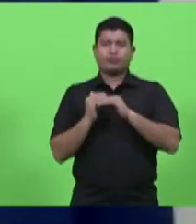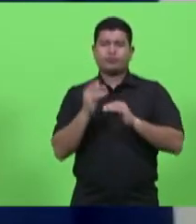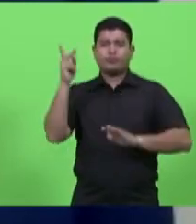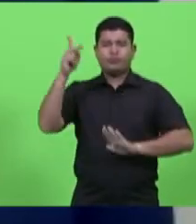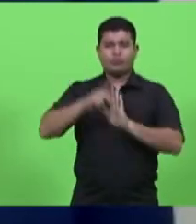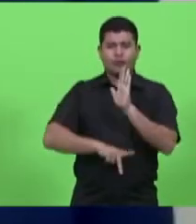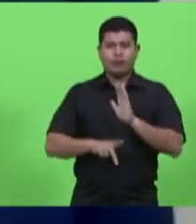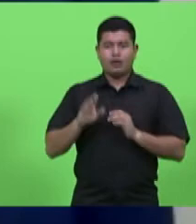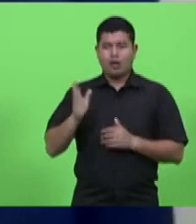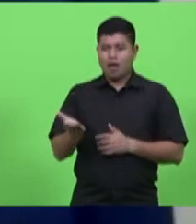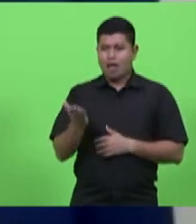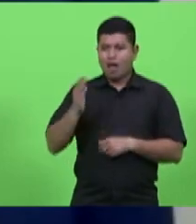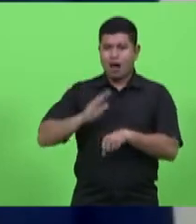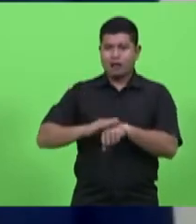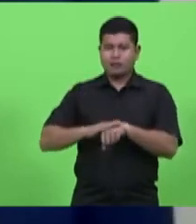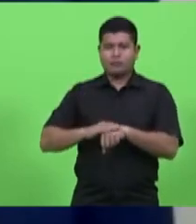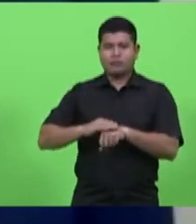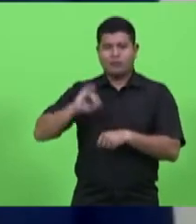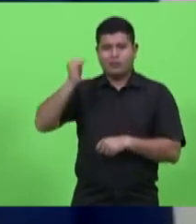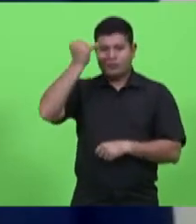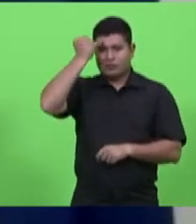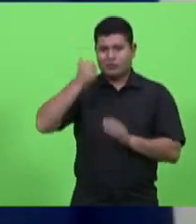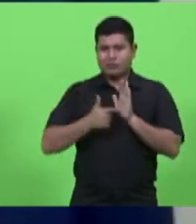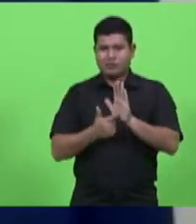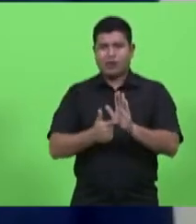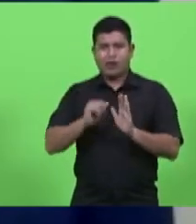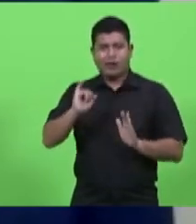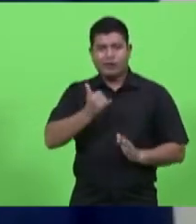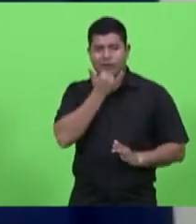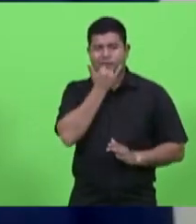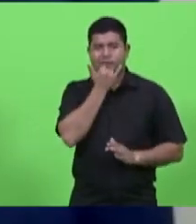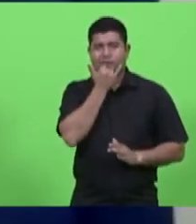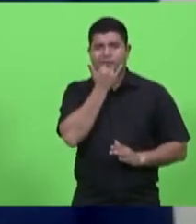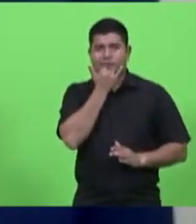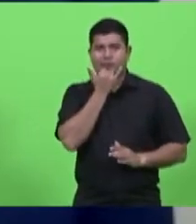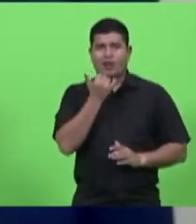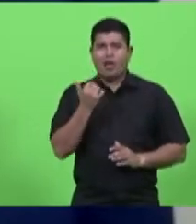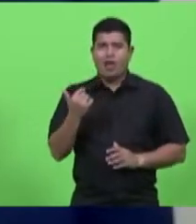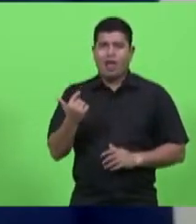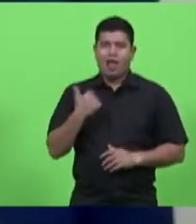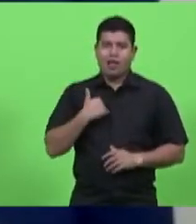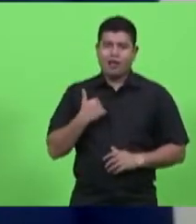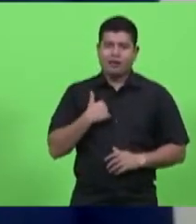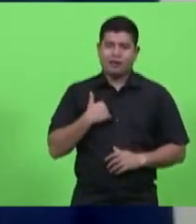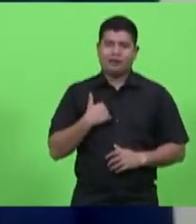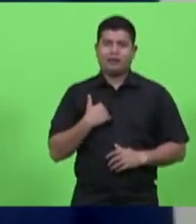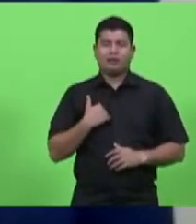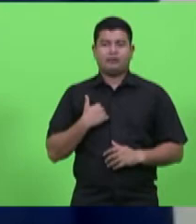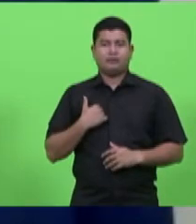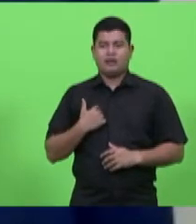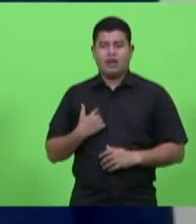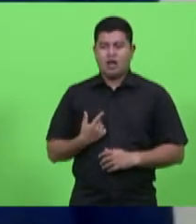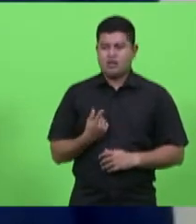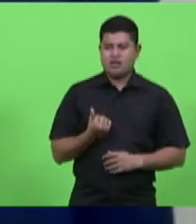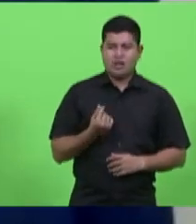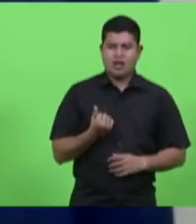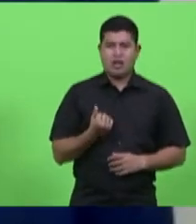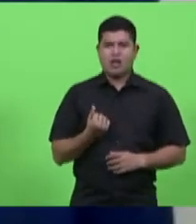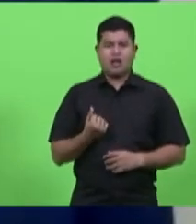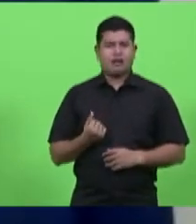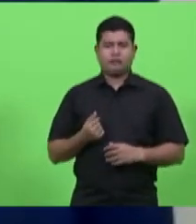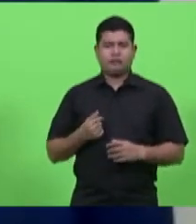deputado Jair Mioto apresentou suas justificativas e nada impedia na questão financeira. Eu